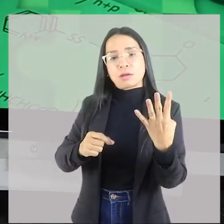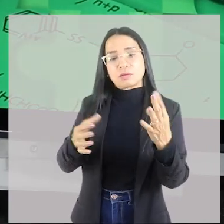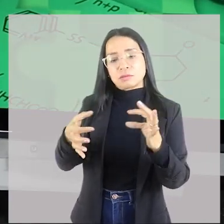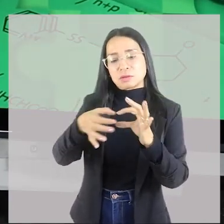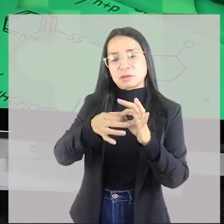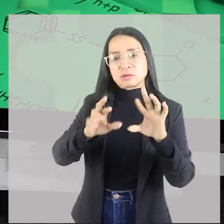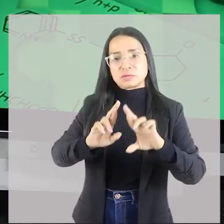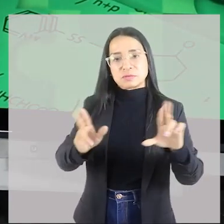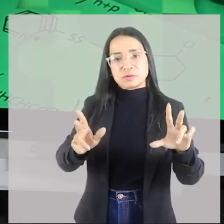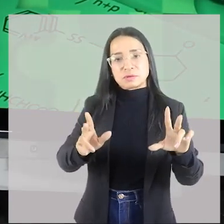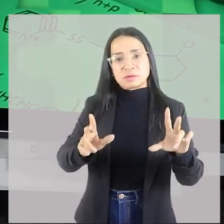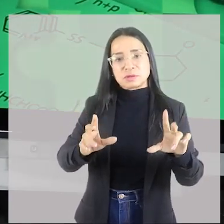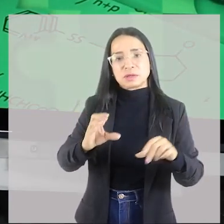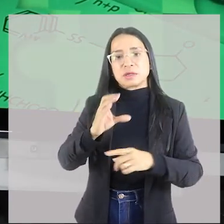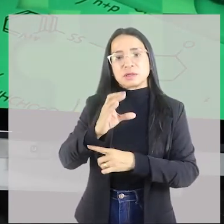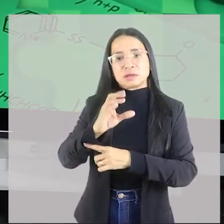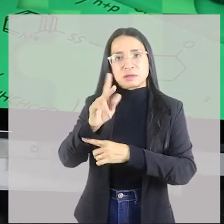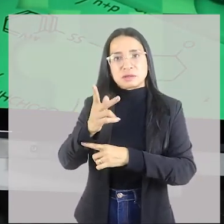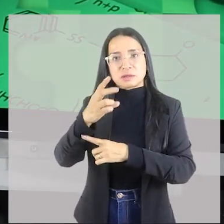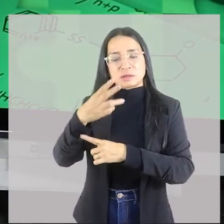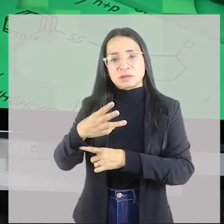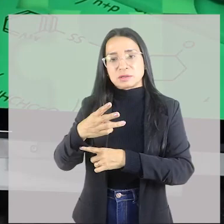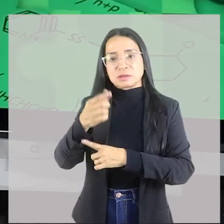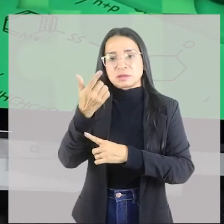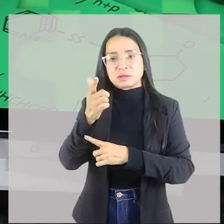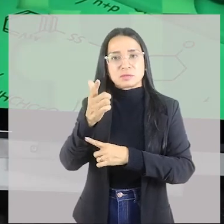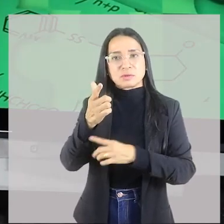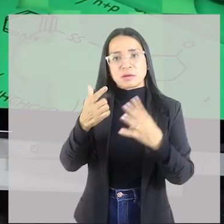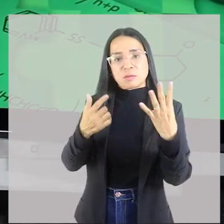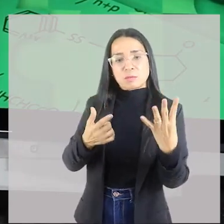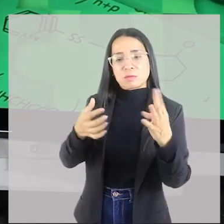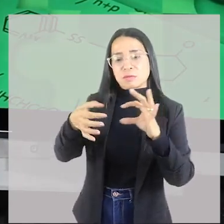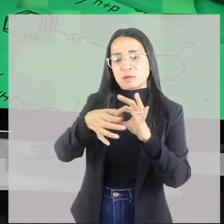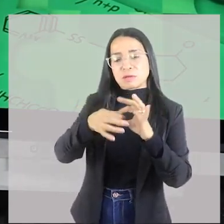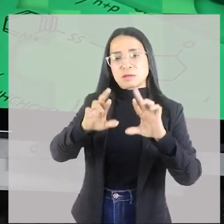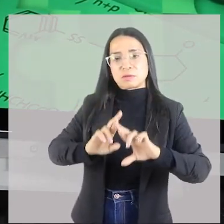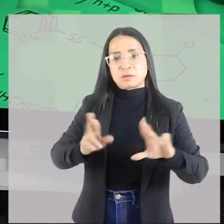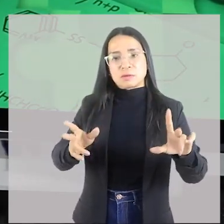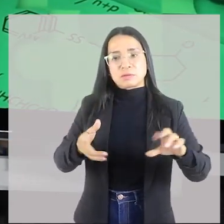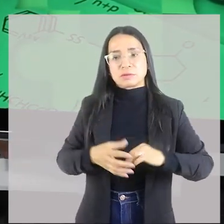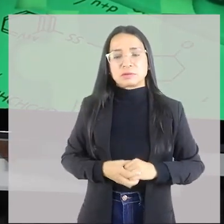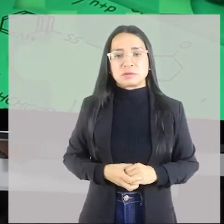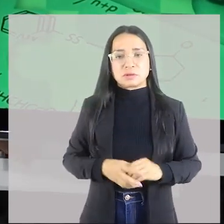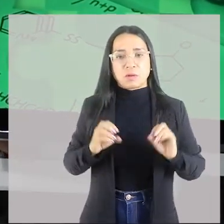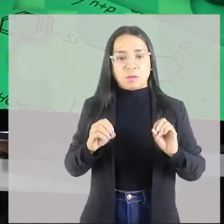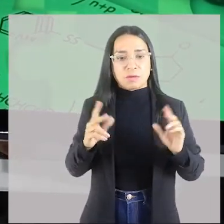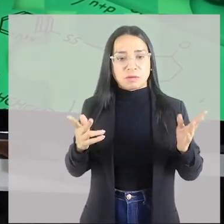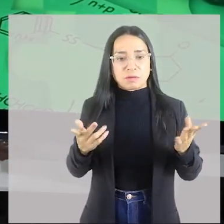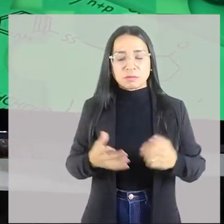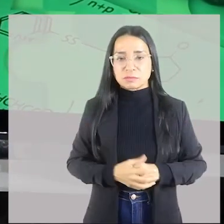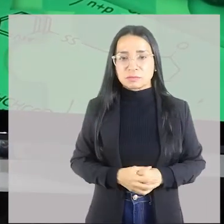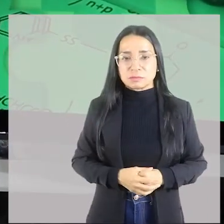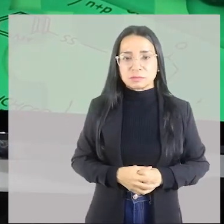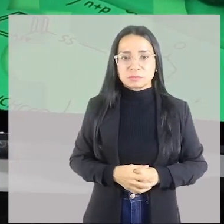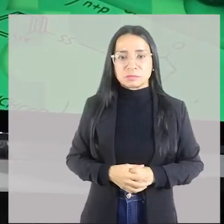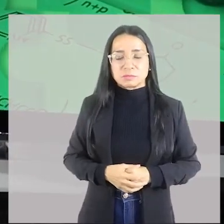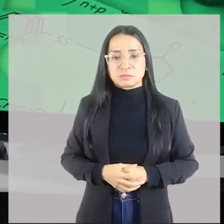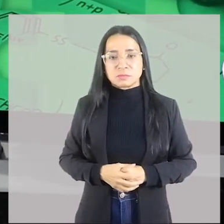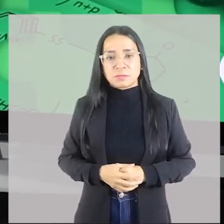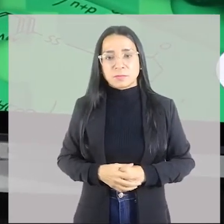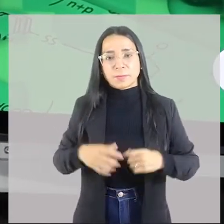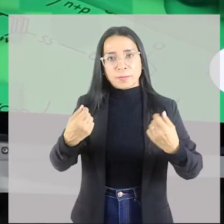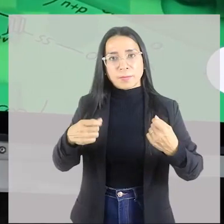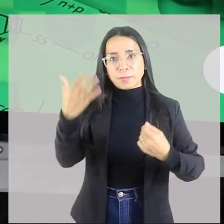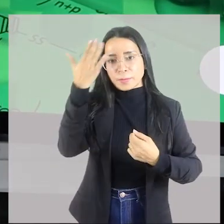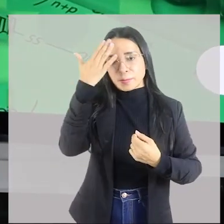colocou CH3, é porque não tem 4 ligantes diferentes. Bom, você